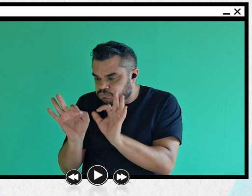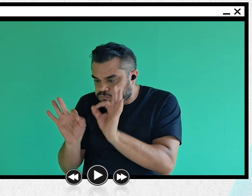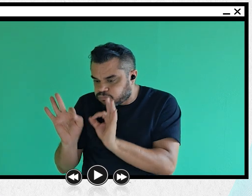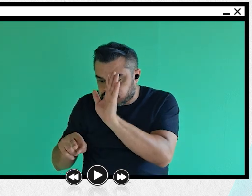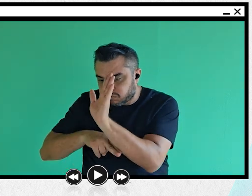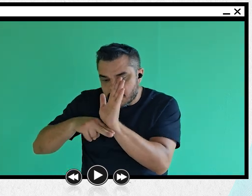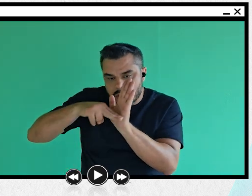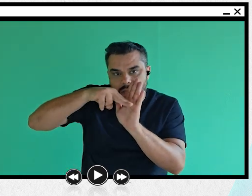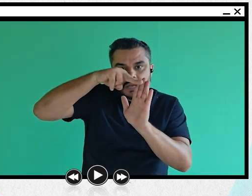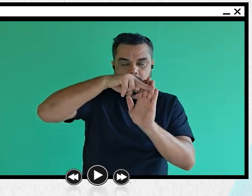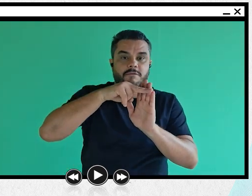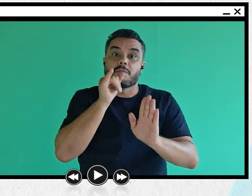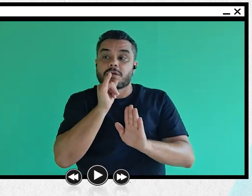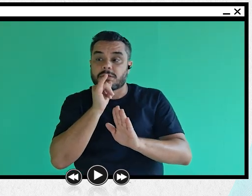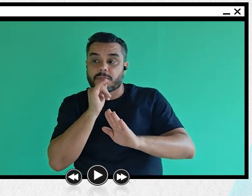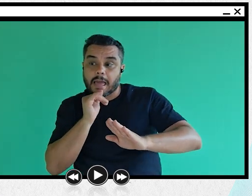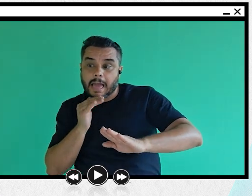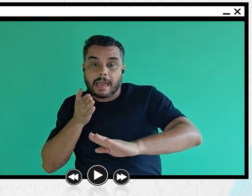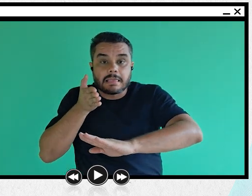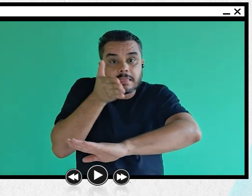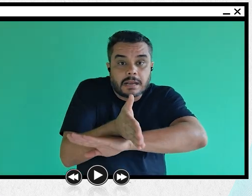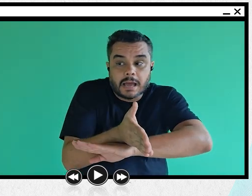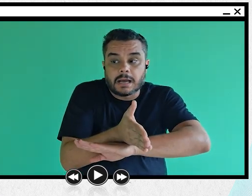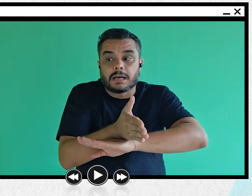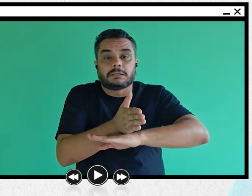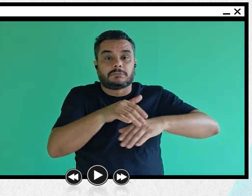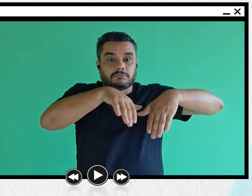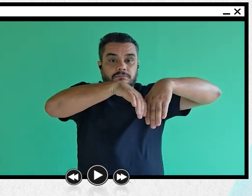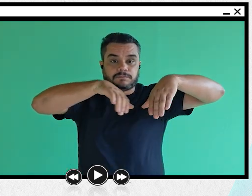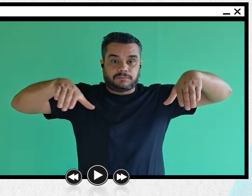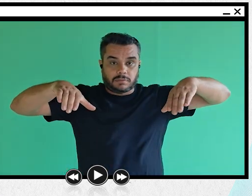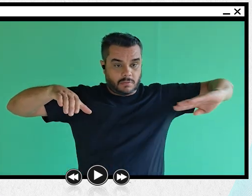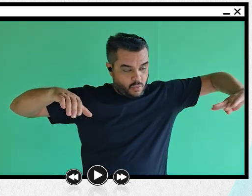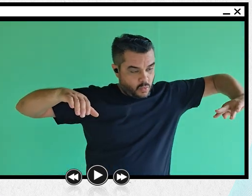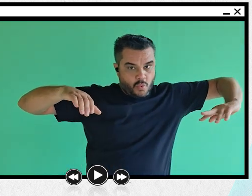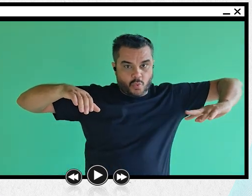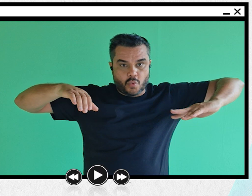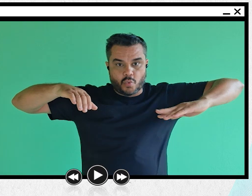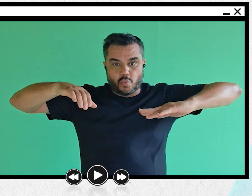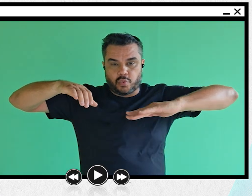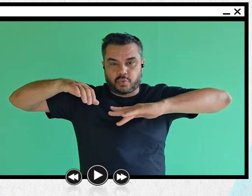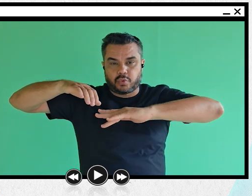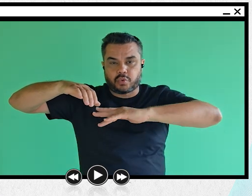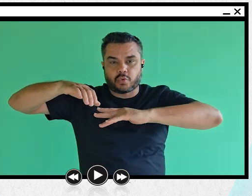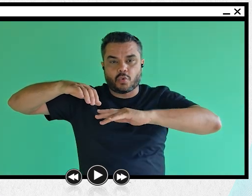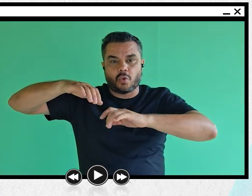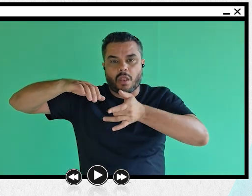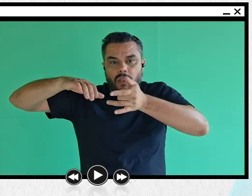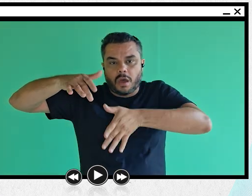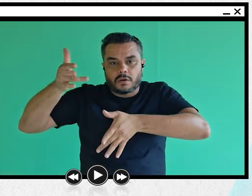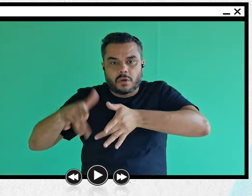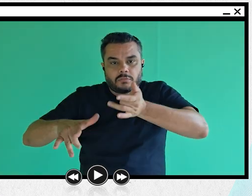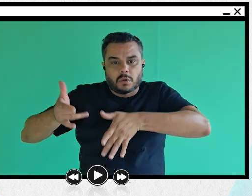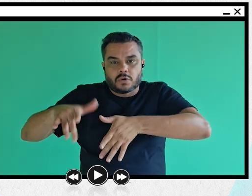Então, na entrada, então você tem a caixa de retenção de sólidos que entra por cima e sai por cima, ou seja, algum sólido que mais grosseiro,